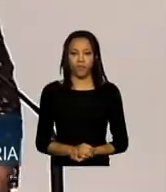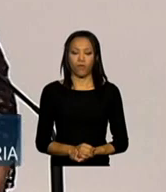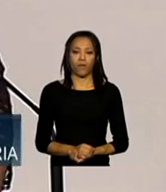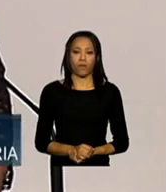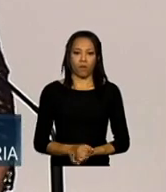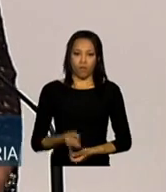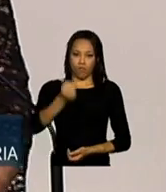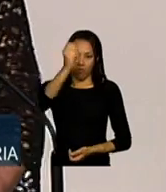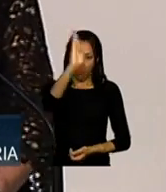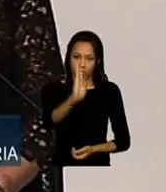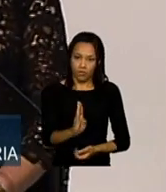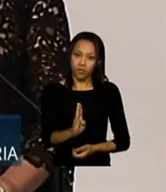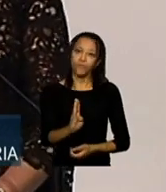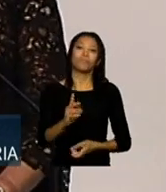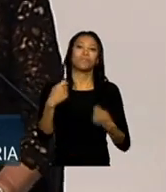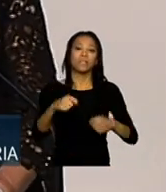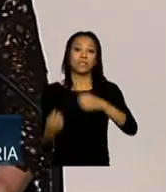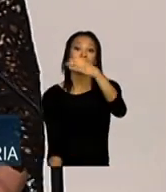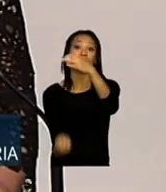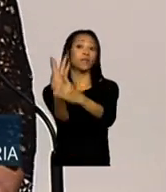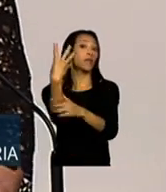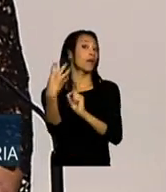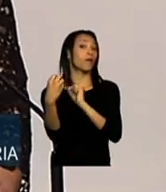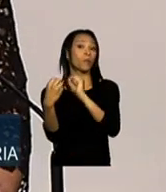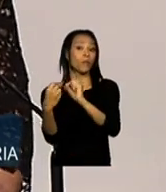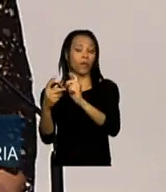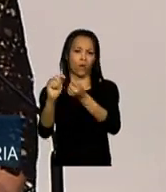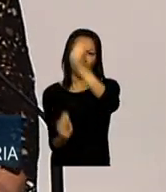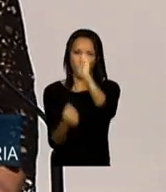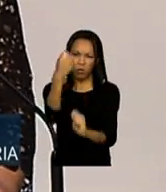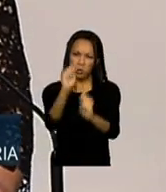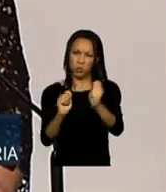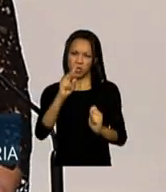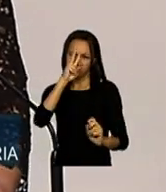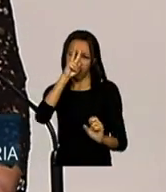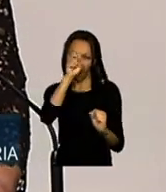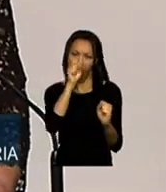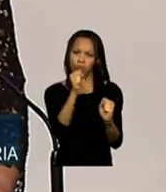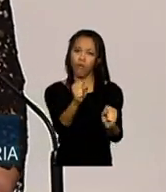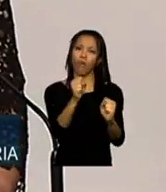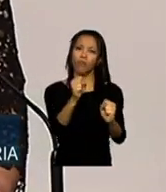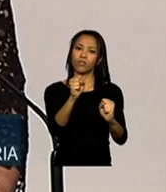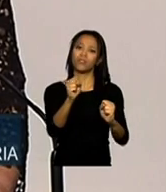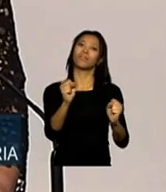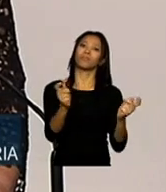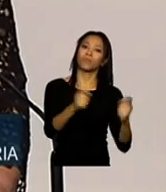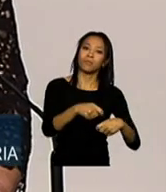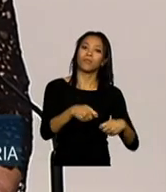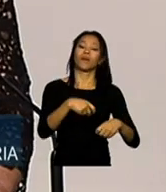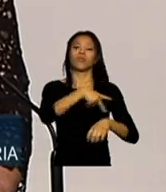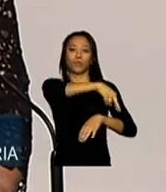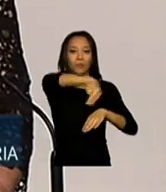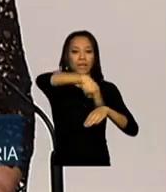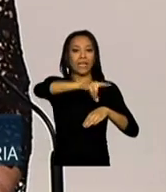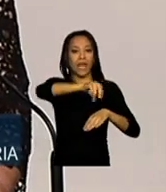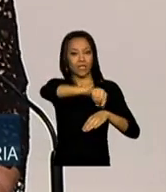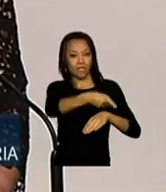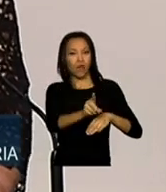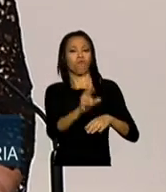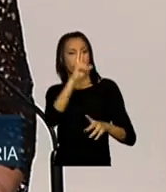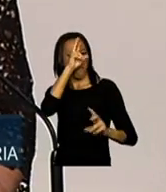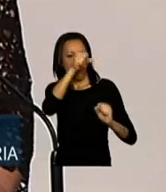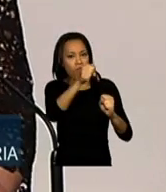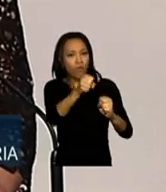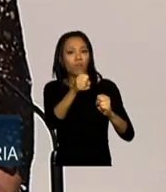Criar uma indústria forte, condição para uma nação forte e, sobretudo,